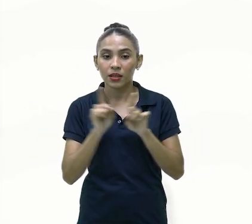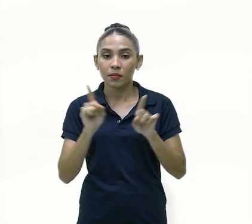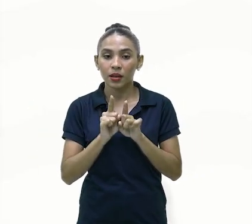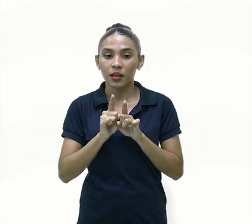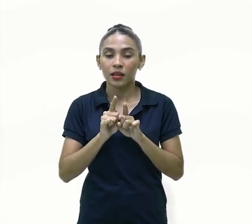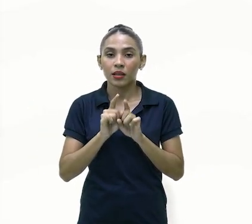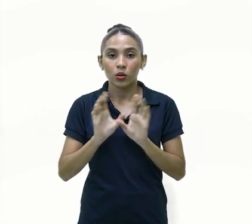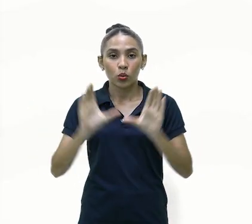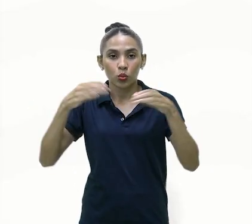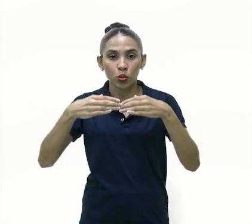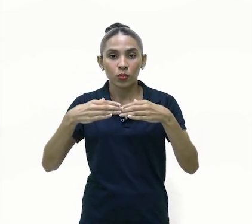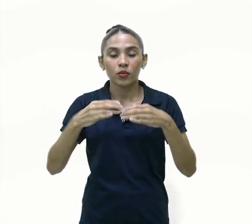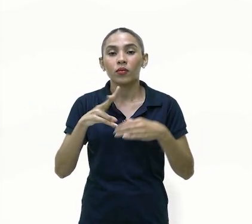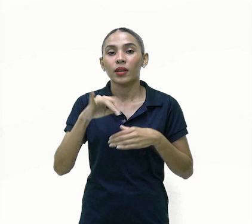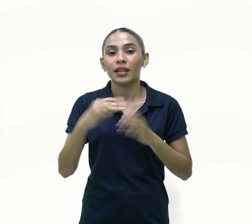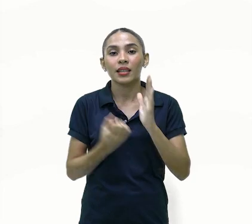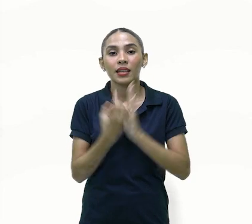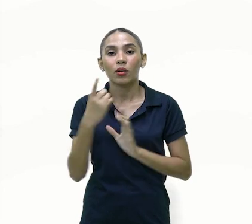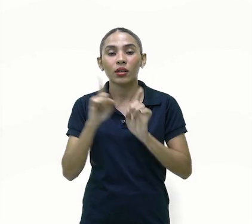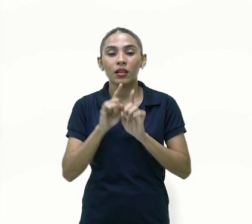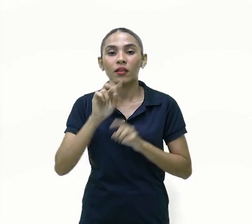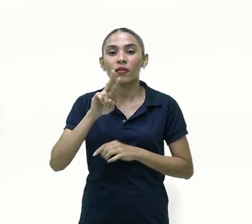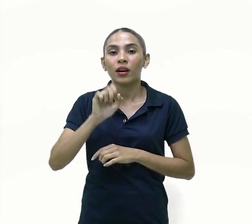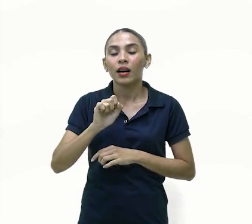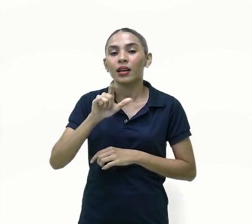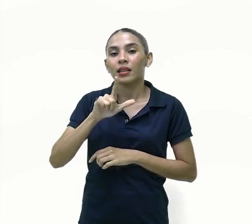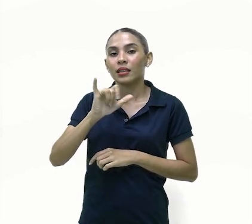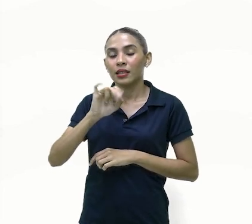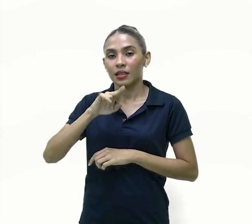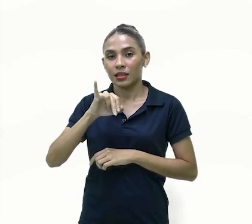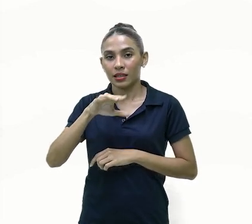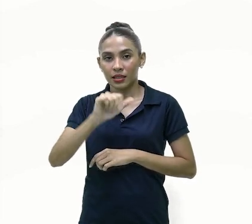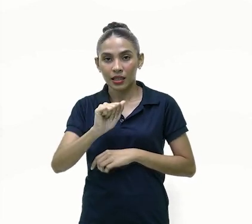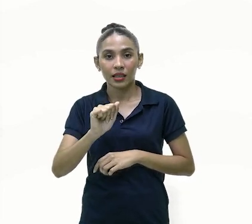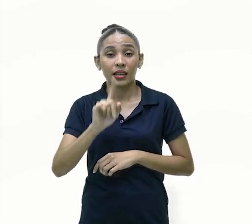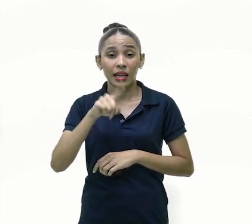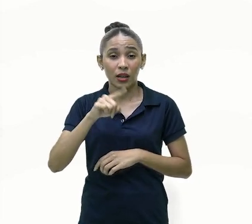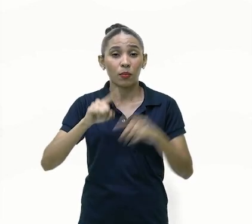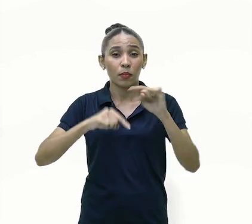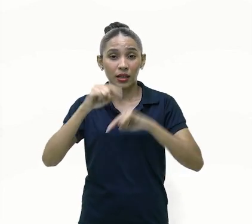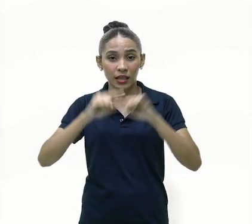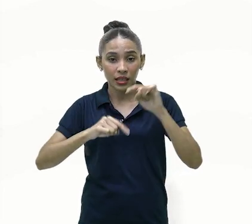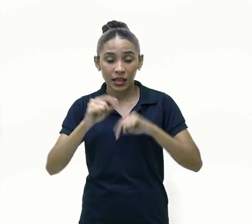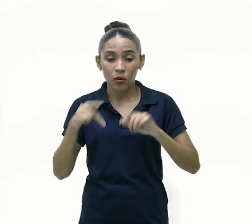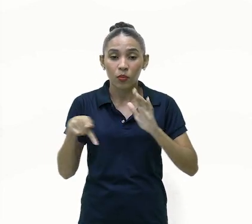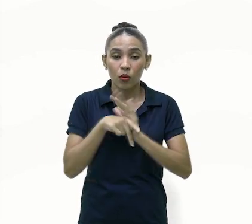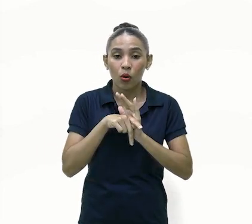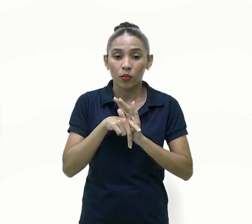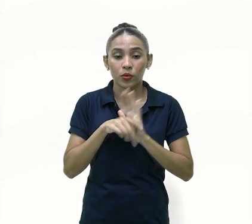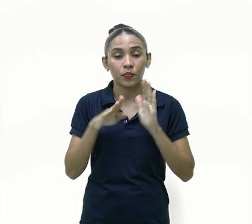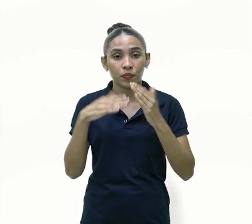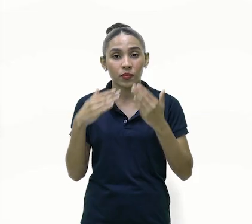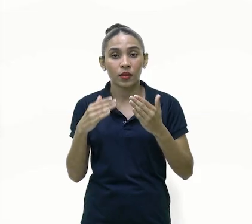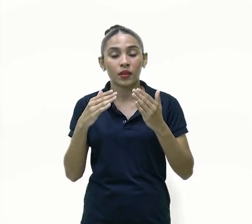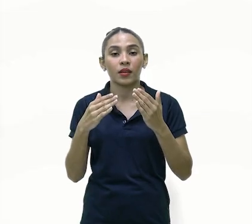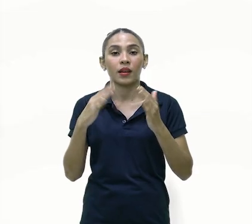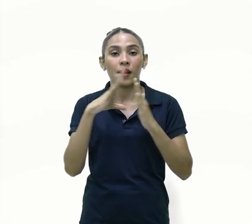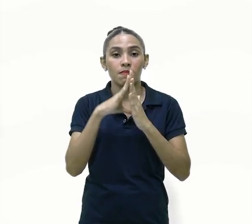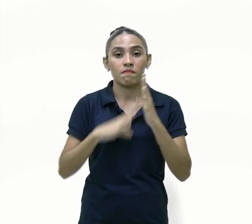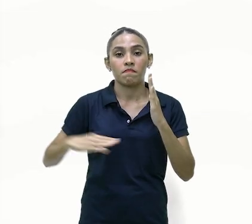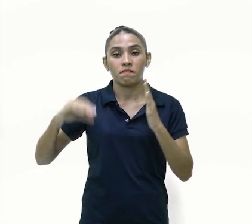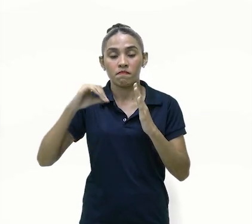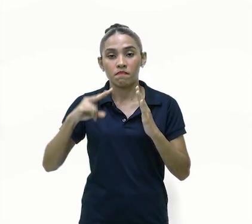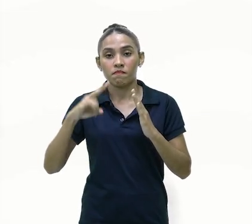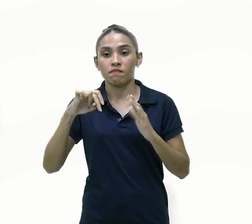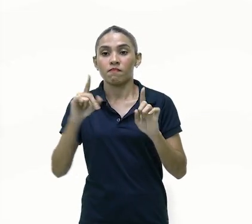a glutamina, vai formar a valinina, né? Que já é um material mutante. Então, essa mutação ela